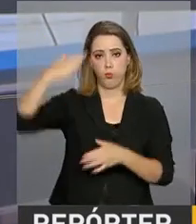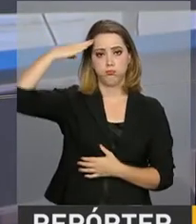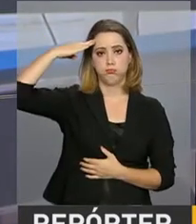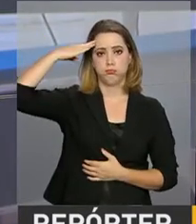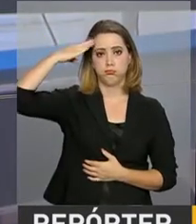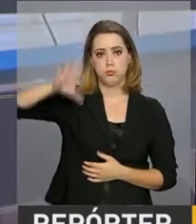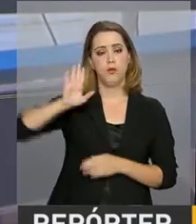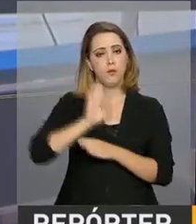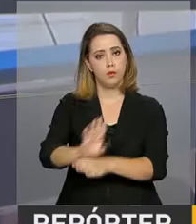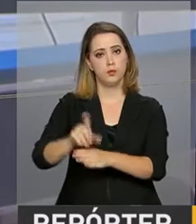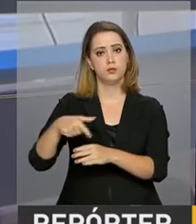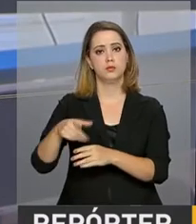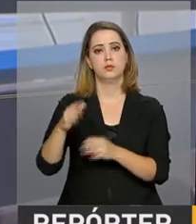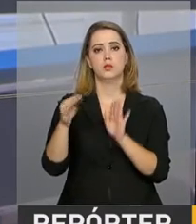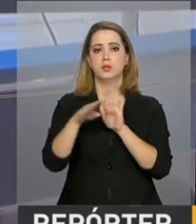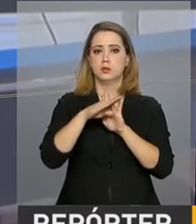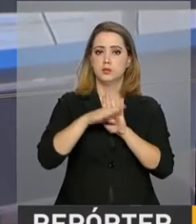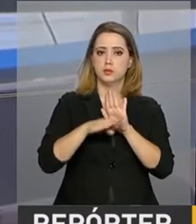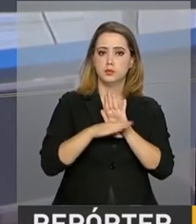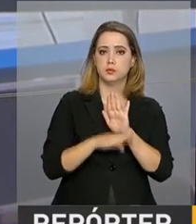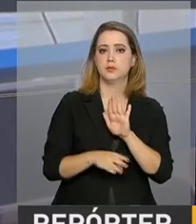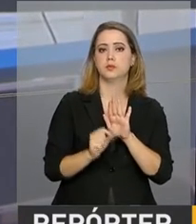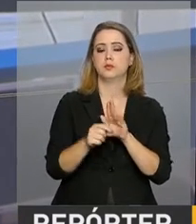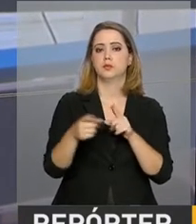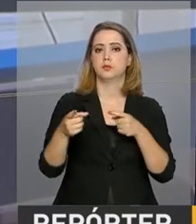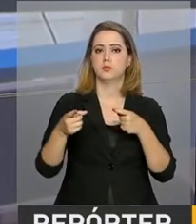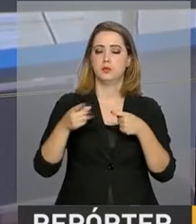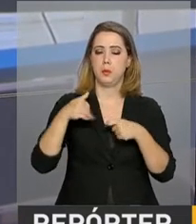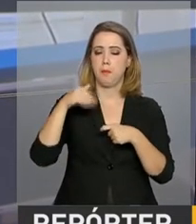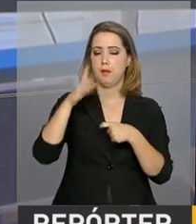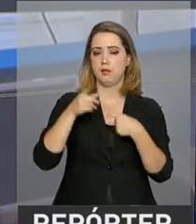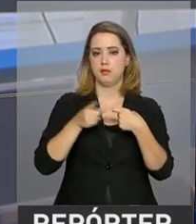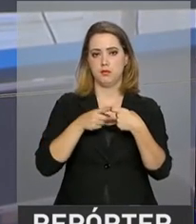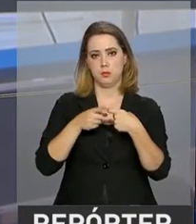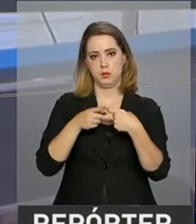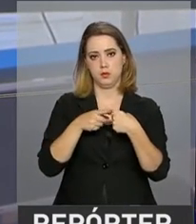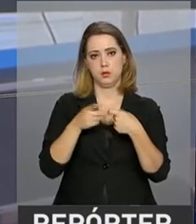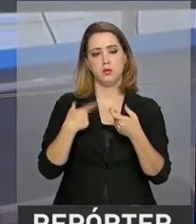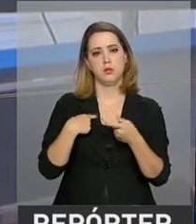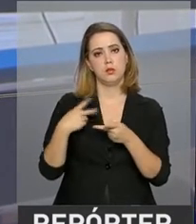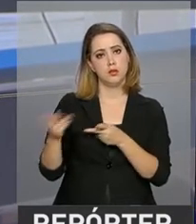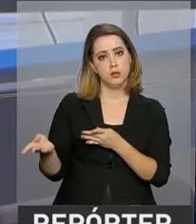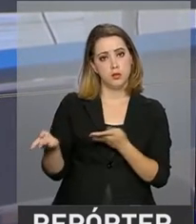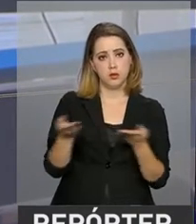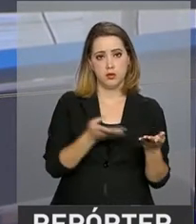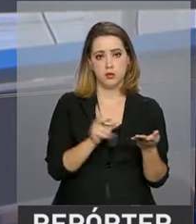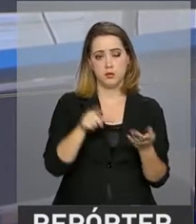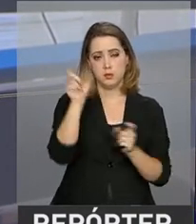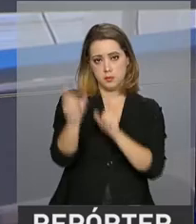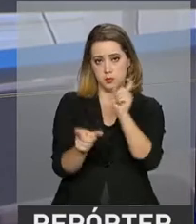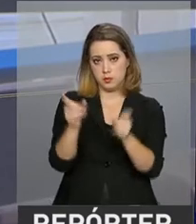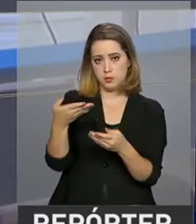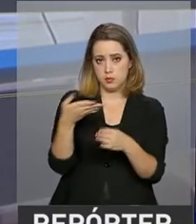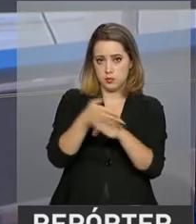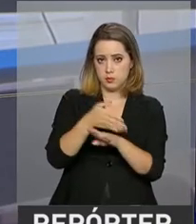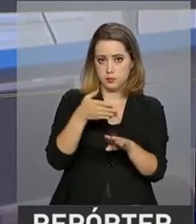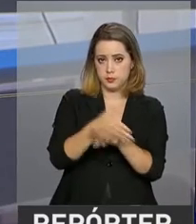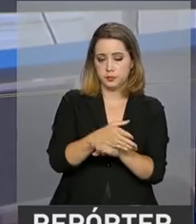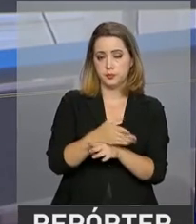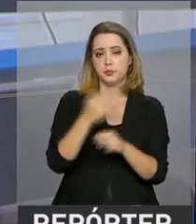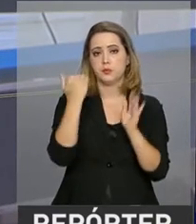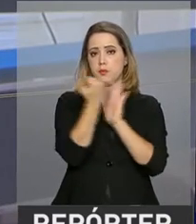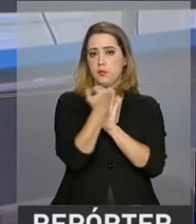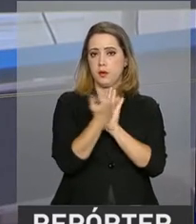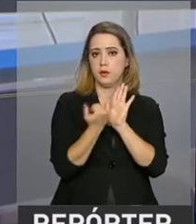vão reforçar o apoio ao programa mais médicos além de recepcionar os integrantes do programa os militares ficarão